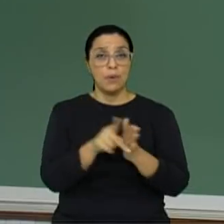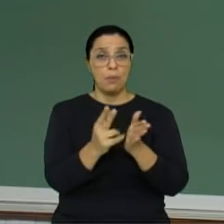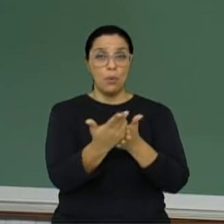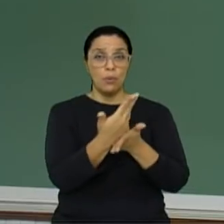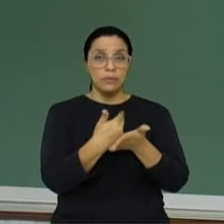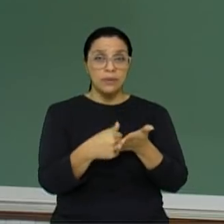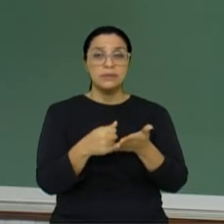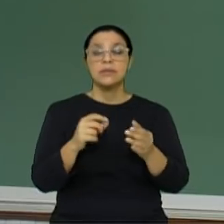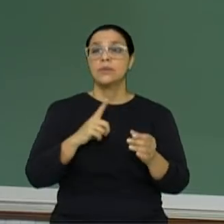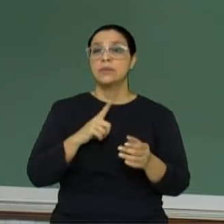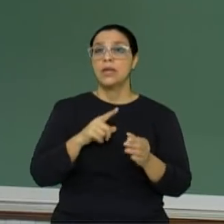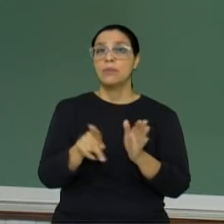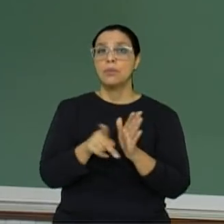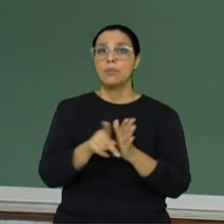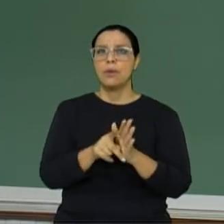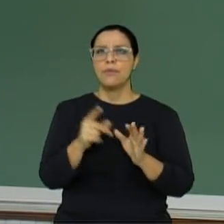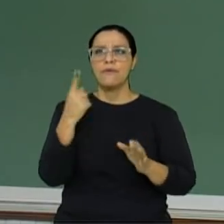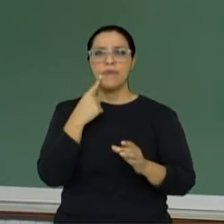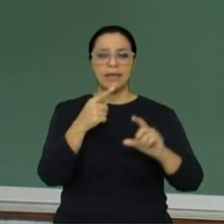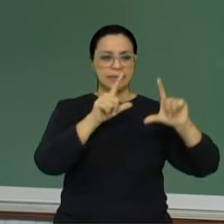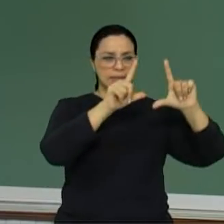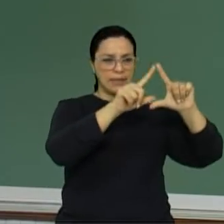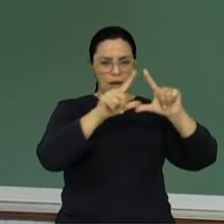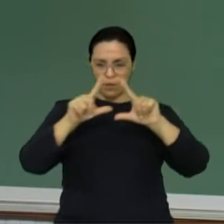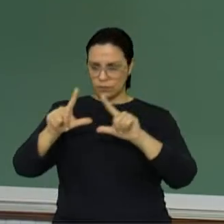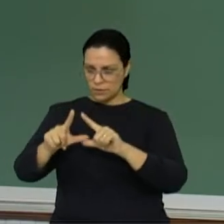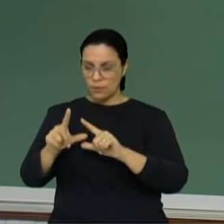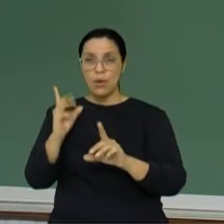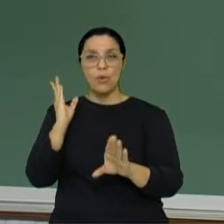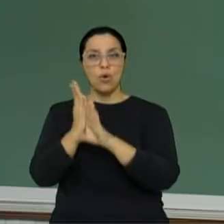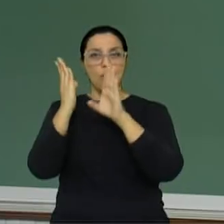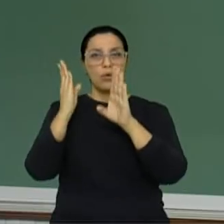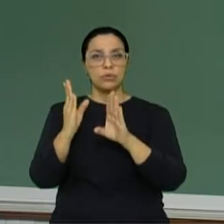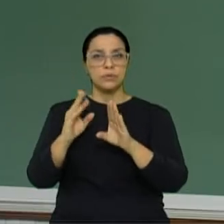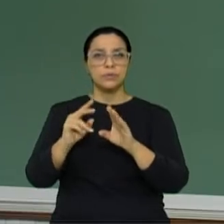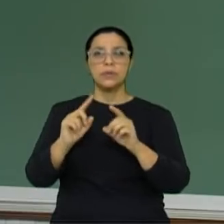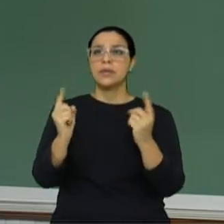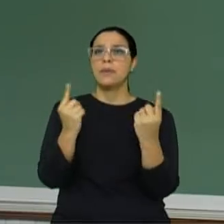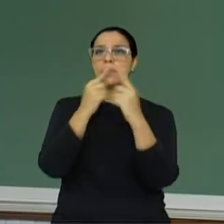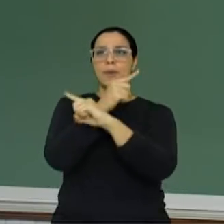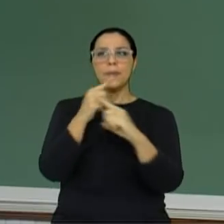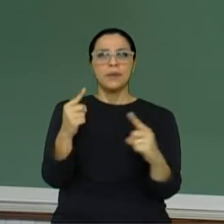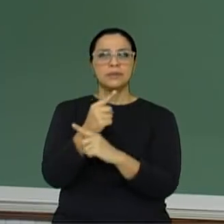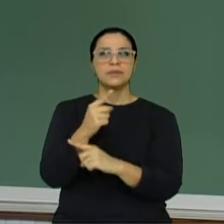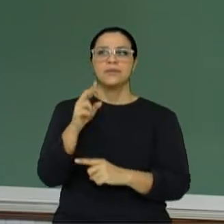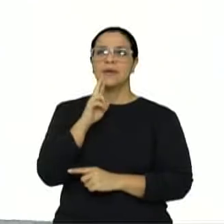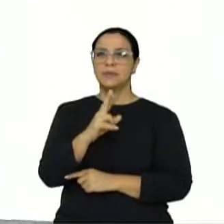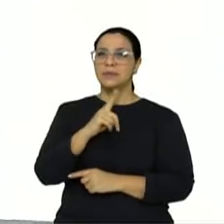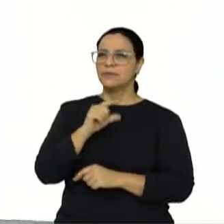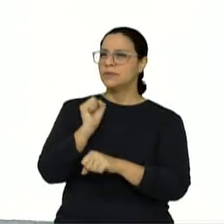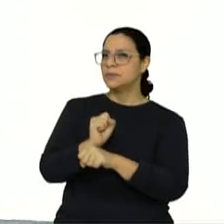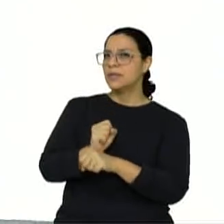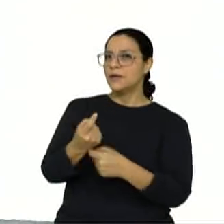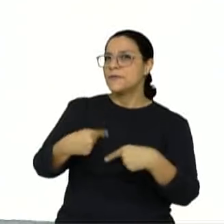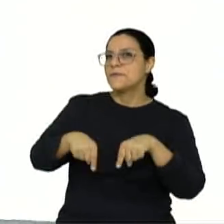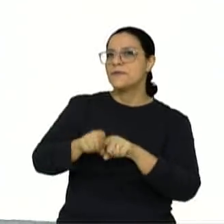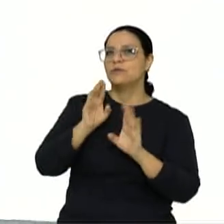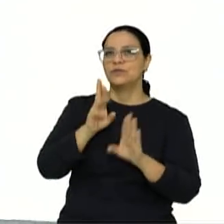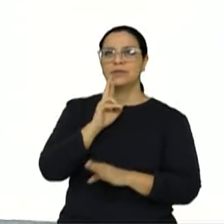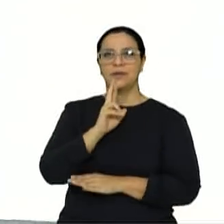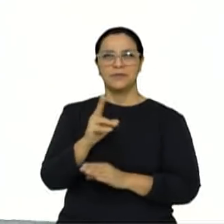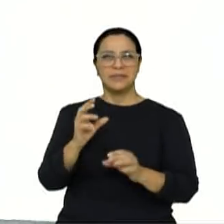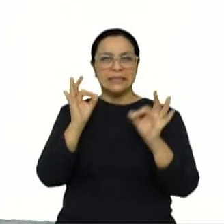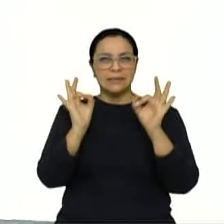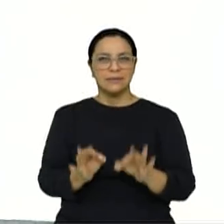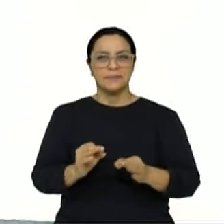figura, né, destaque aí os triângulos que estão nela e aí monta a proporção para resolver, beleza? Vou aguardar um instantinho e já volto